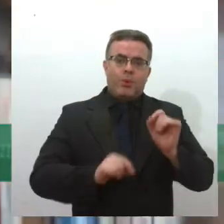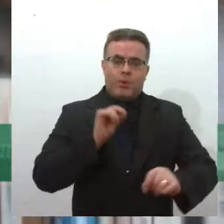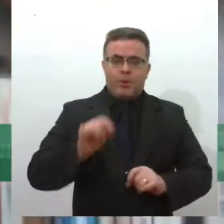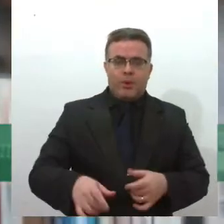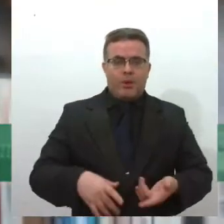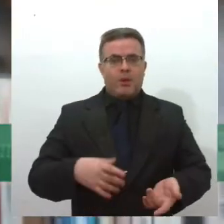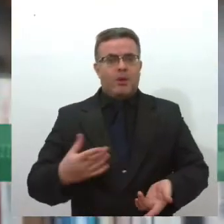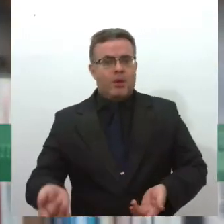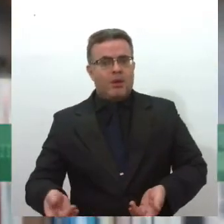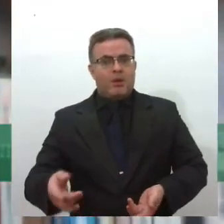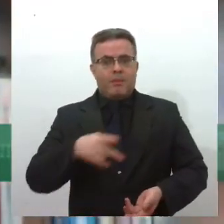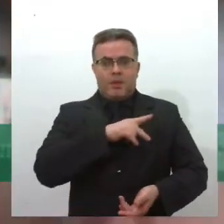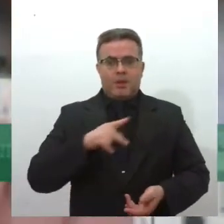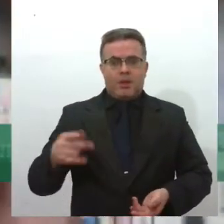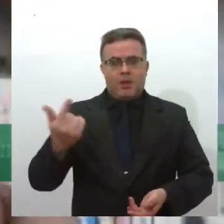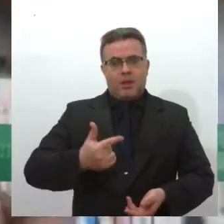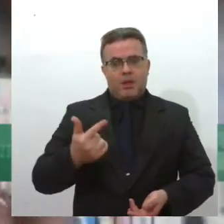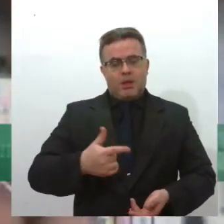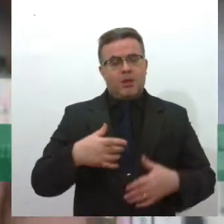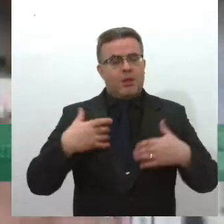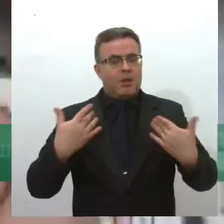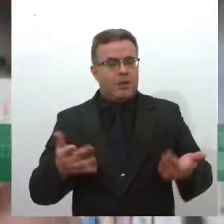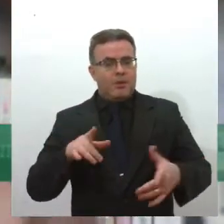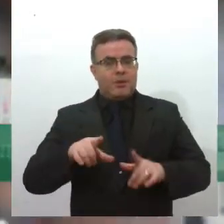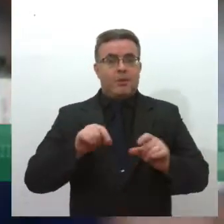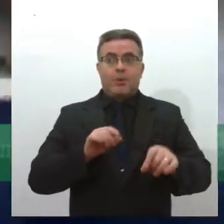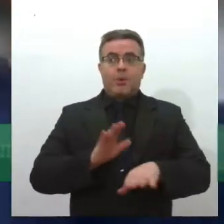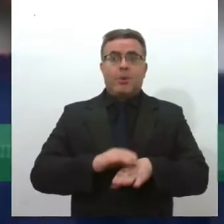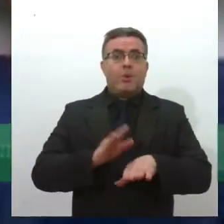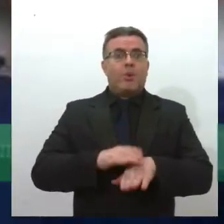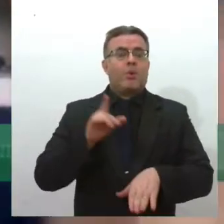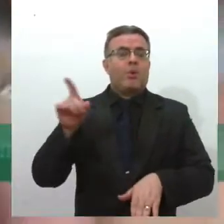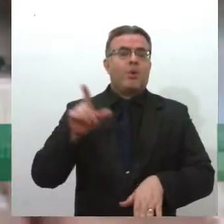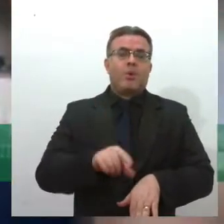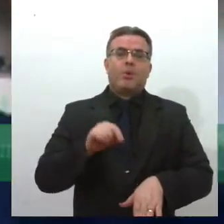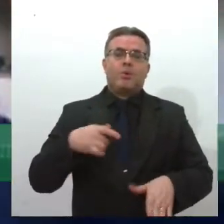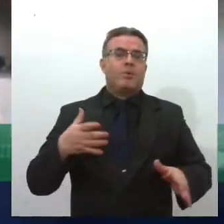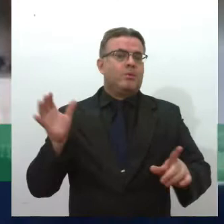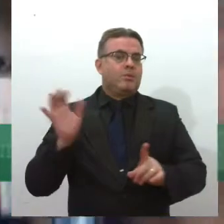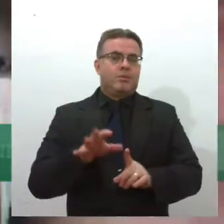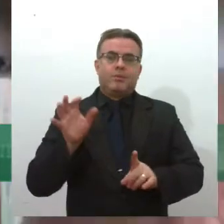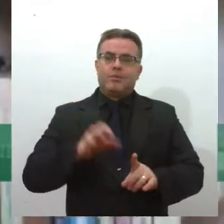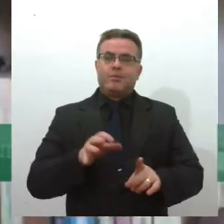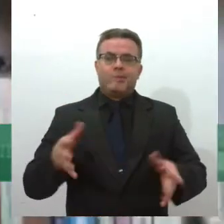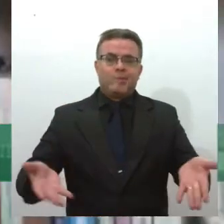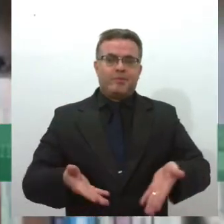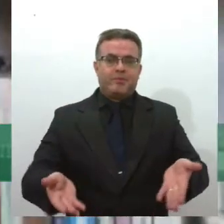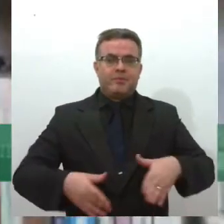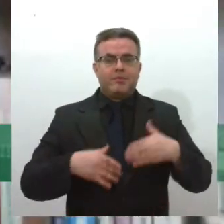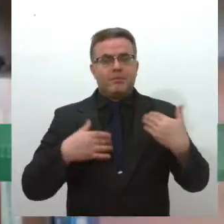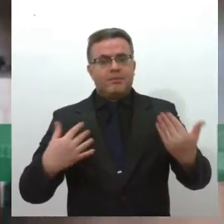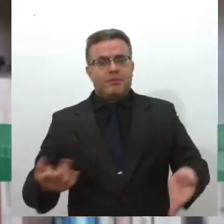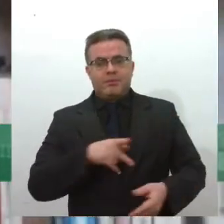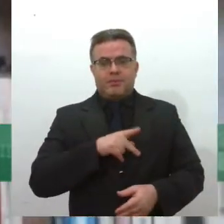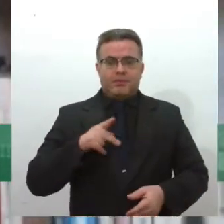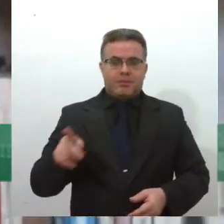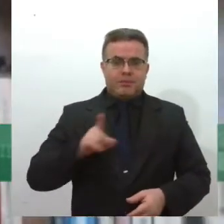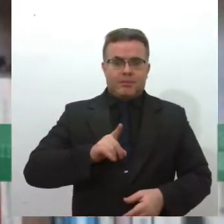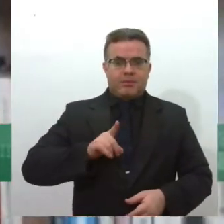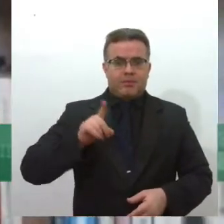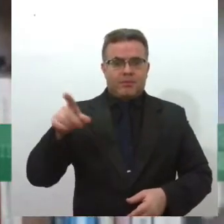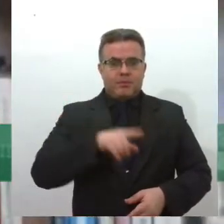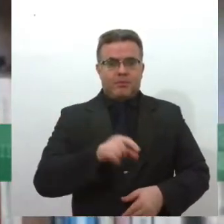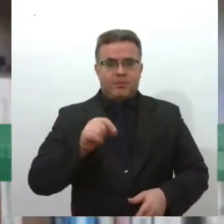o vice-presidente do CNMP, escolhidos de forma manipulada politicamente, sendo que o presidente já é